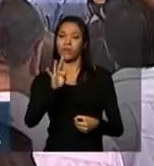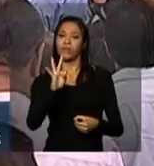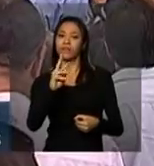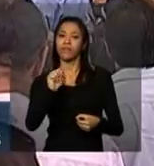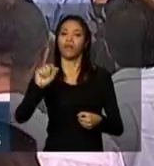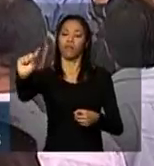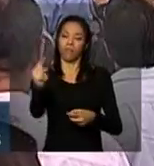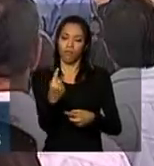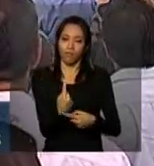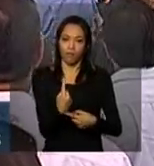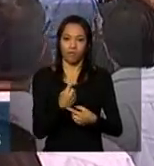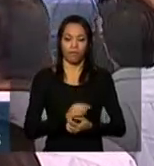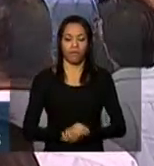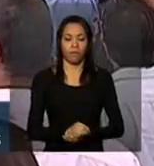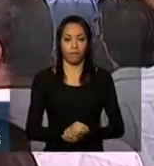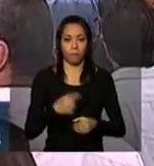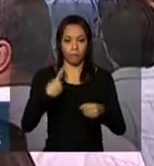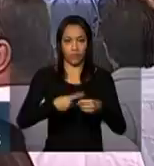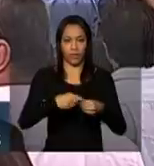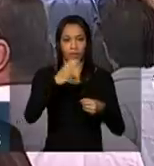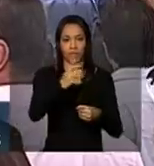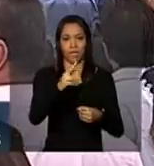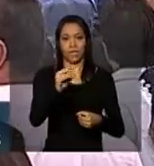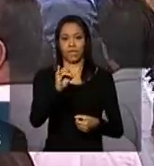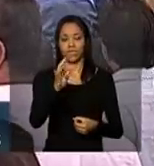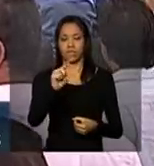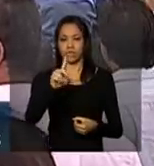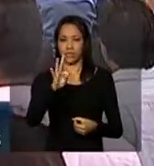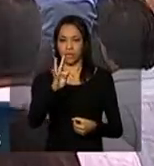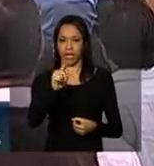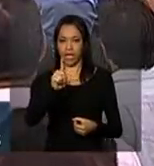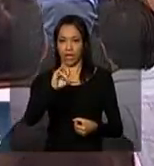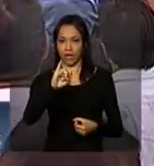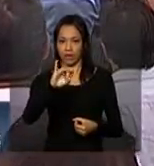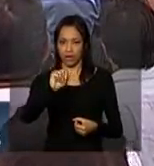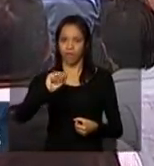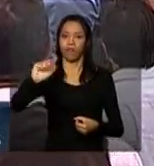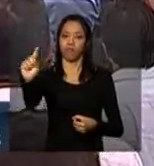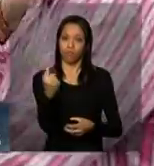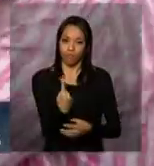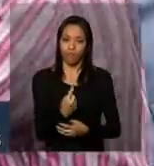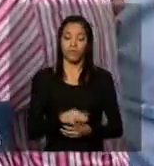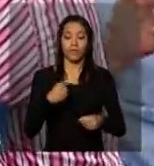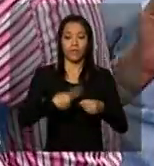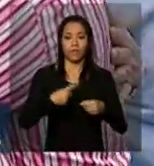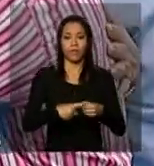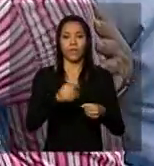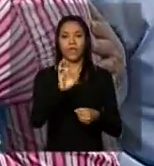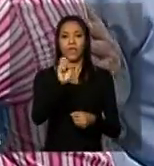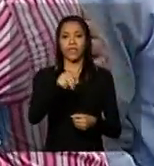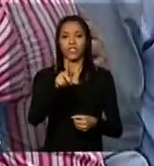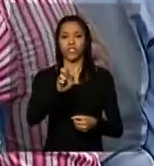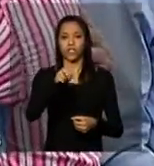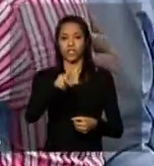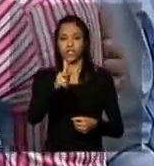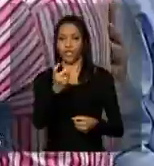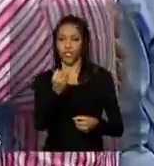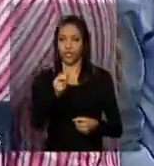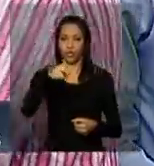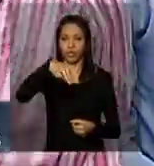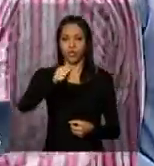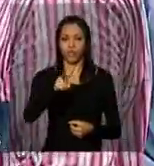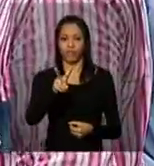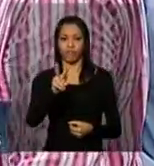D pera crist Eduardo Medeiros Cabral Engenheiro Navarro Paulo